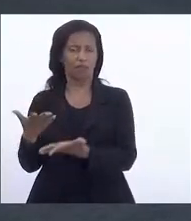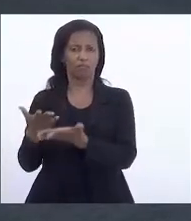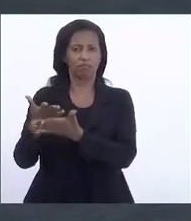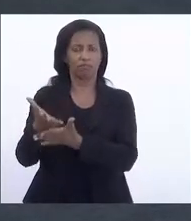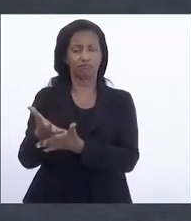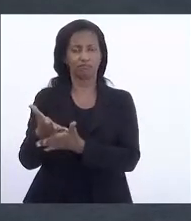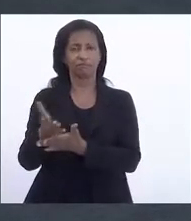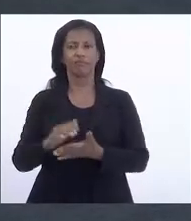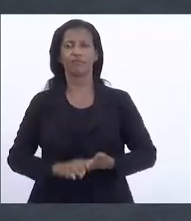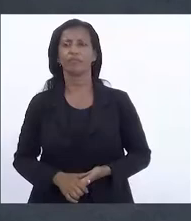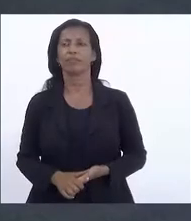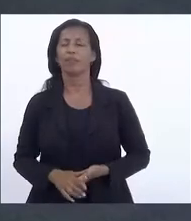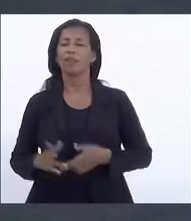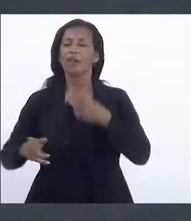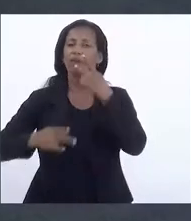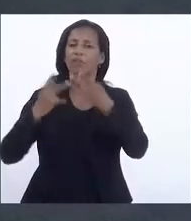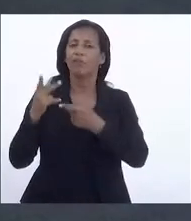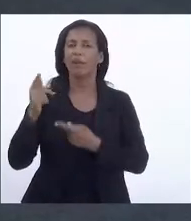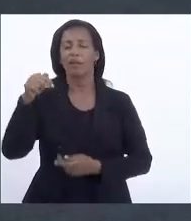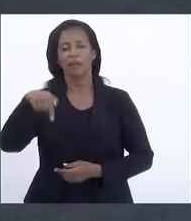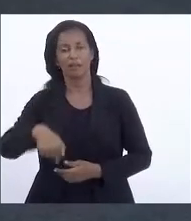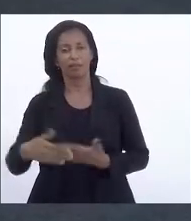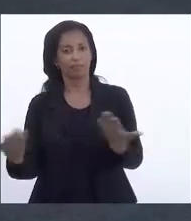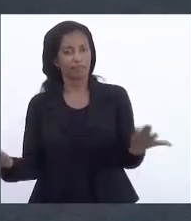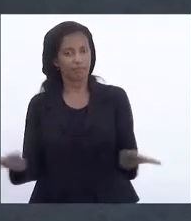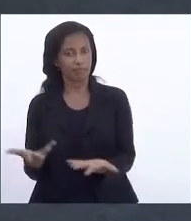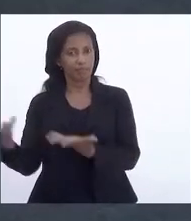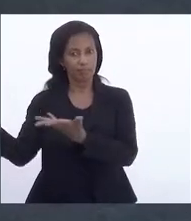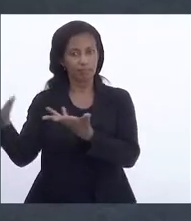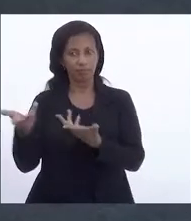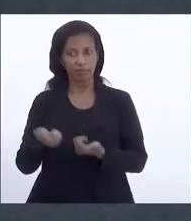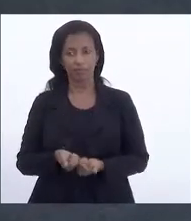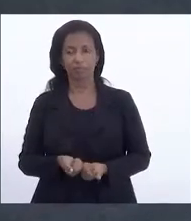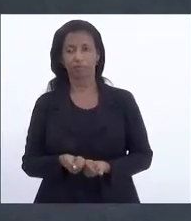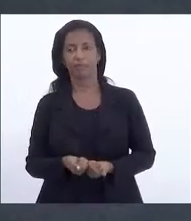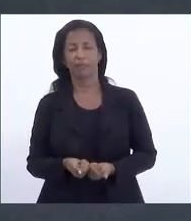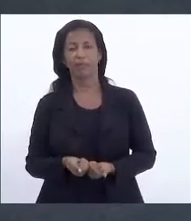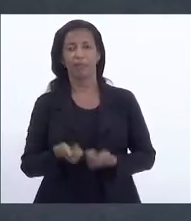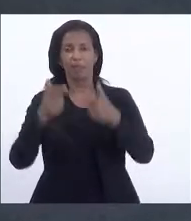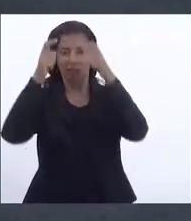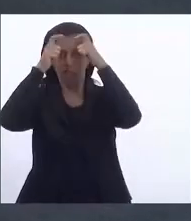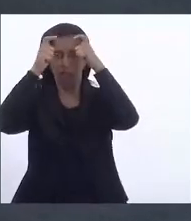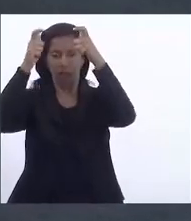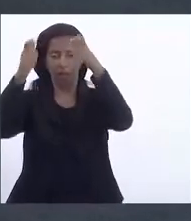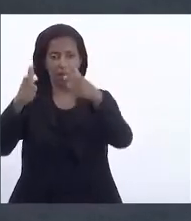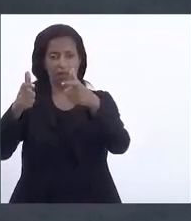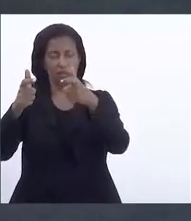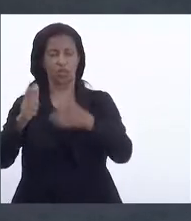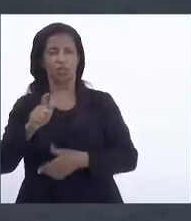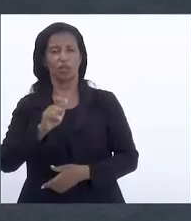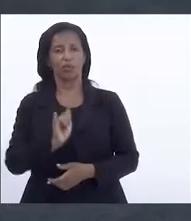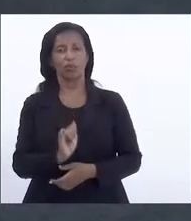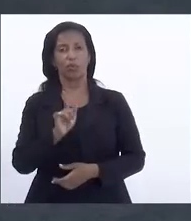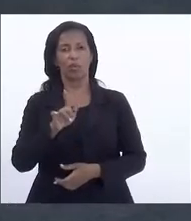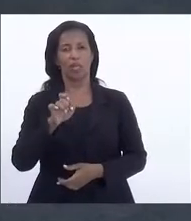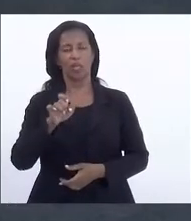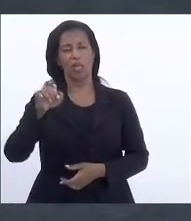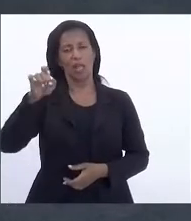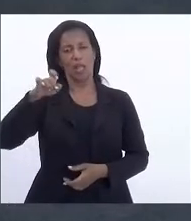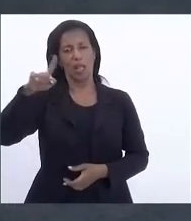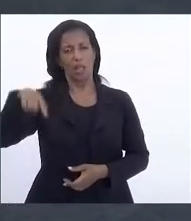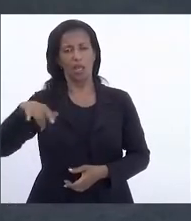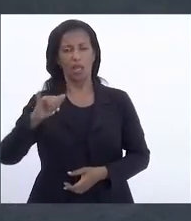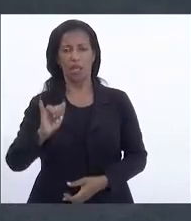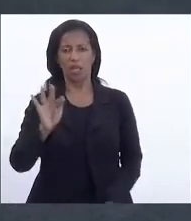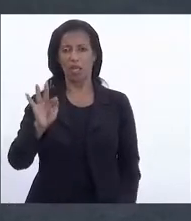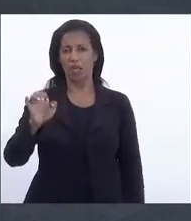observatório. Falar aqui que hoje recebemos reis do Ilei e Fé aqui na Assembleia